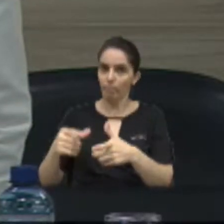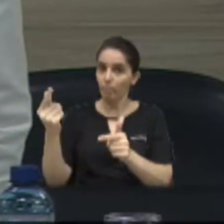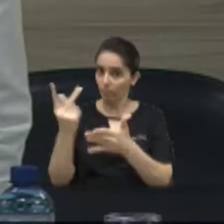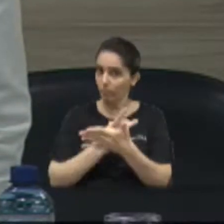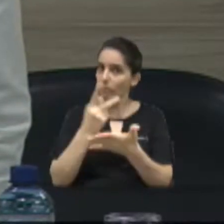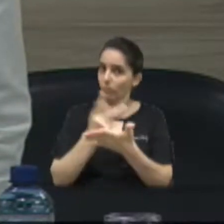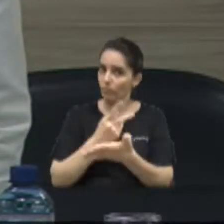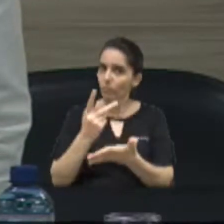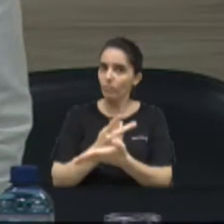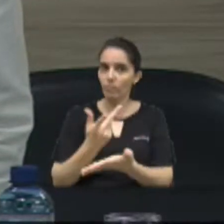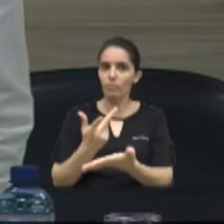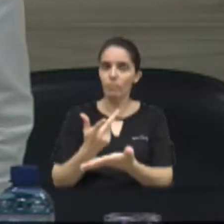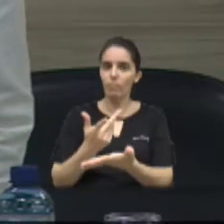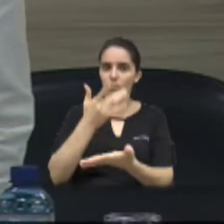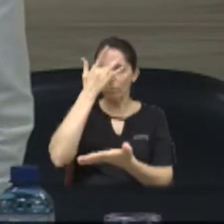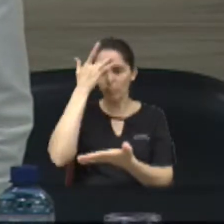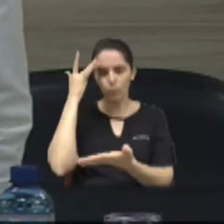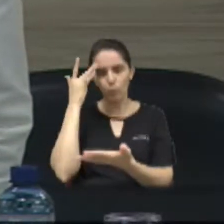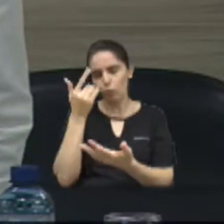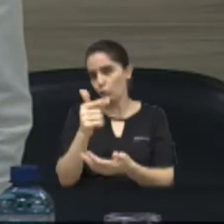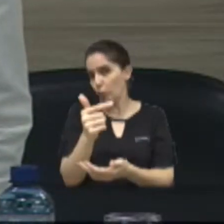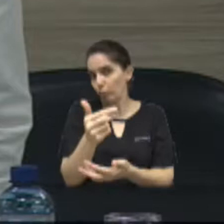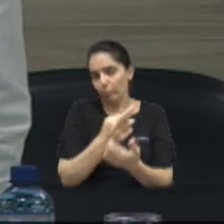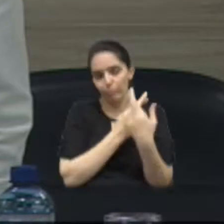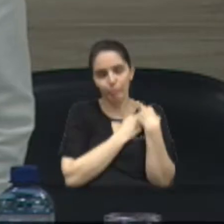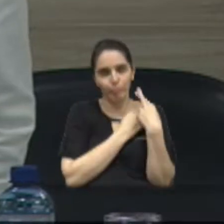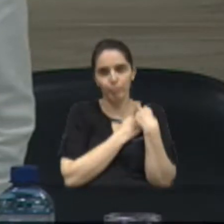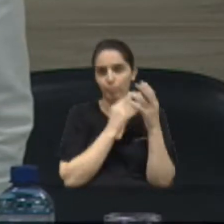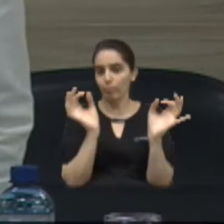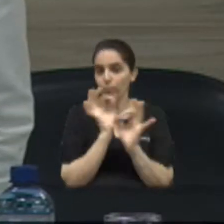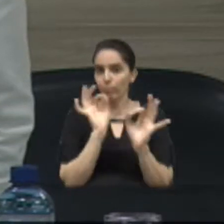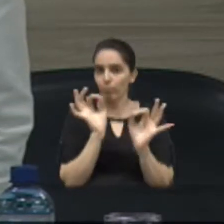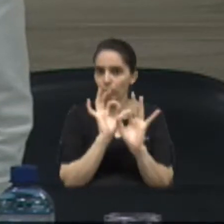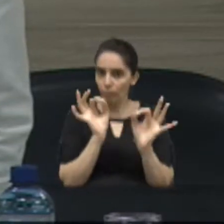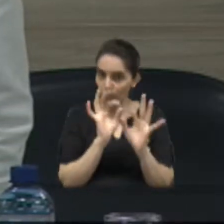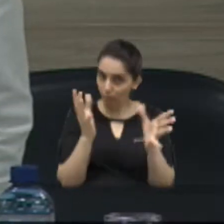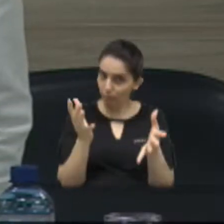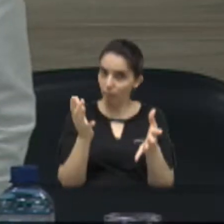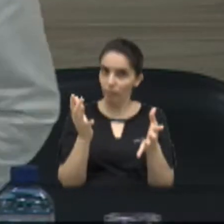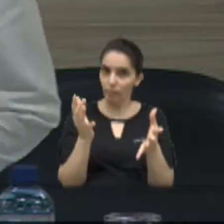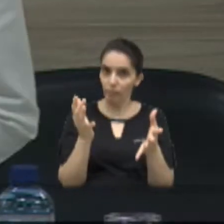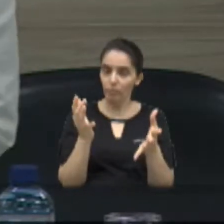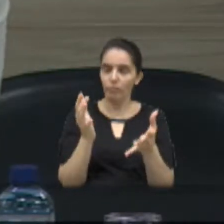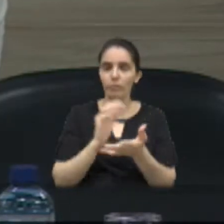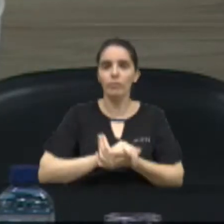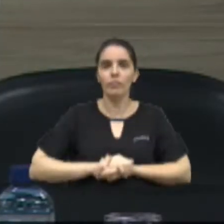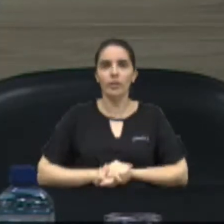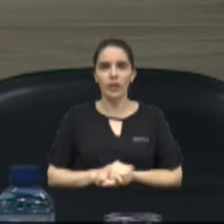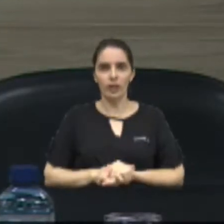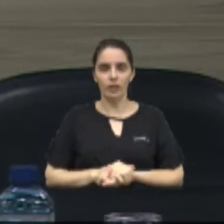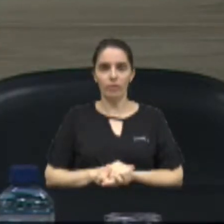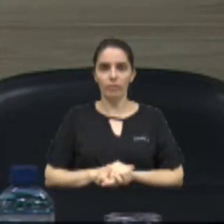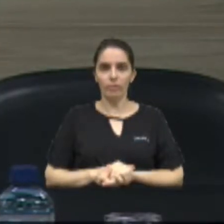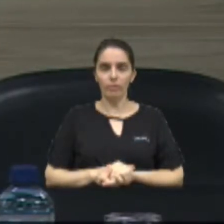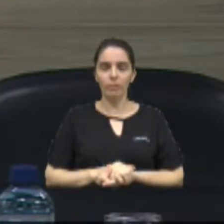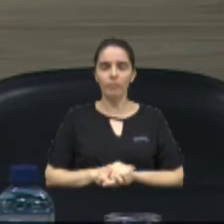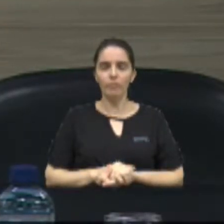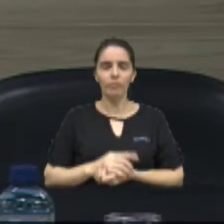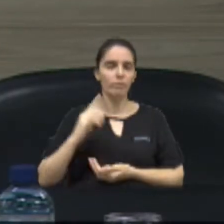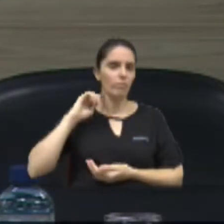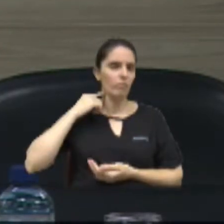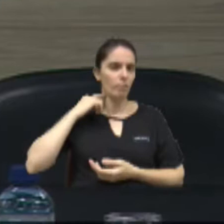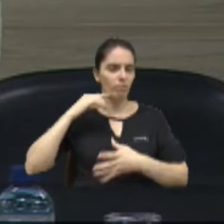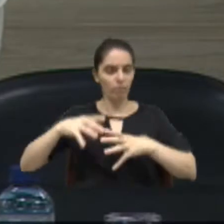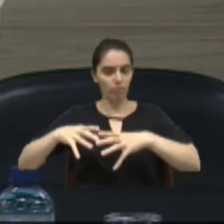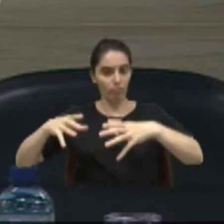finais de semana, que alugam os finais de semana e que estão fazendo um grande número de lixo,